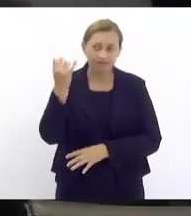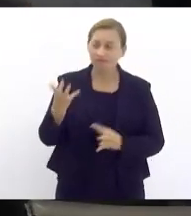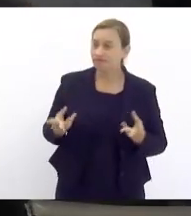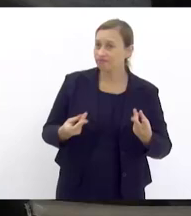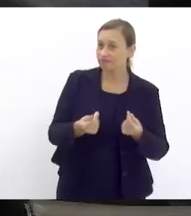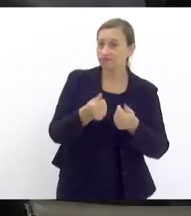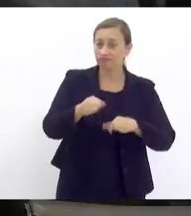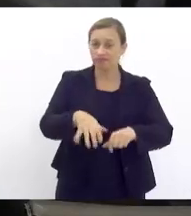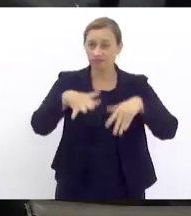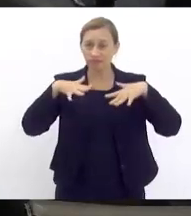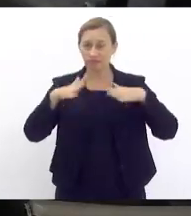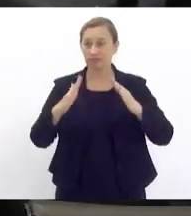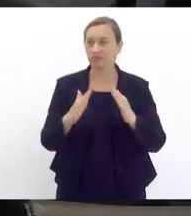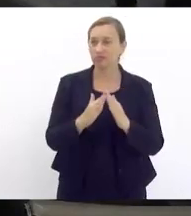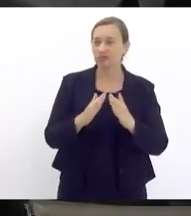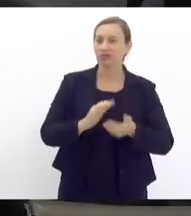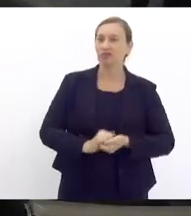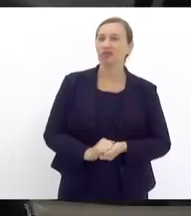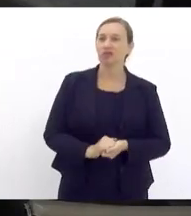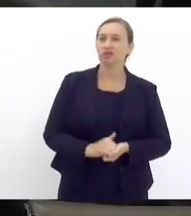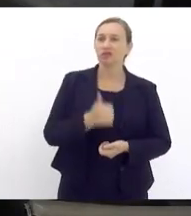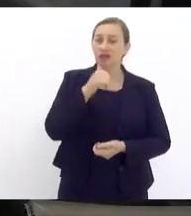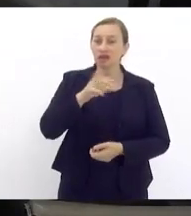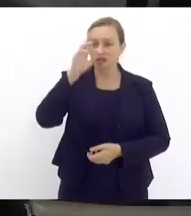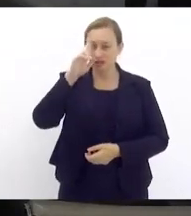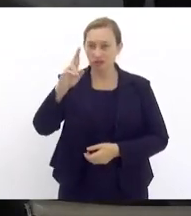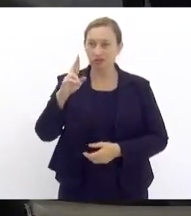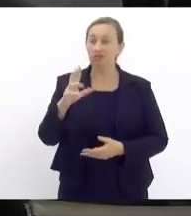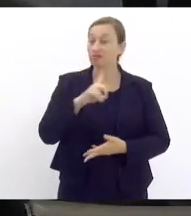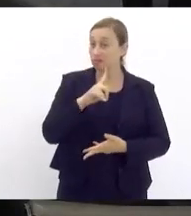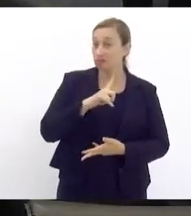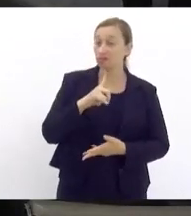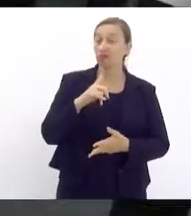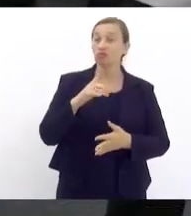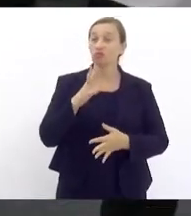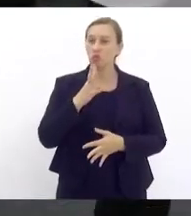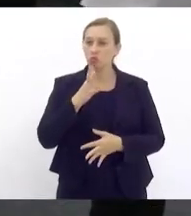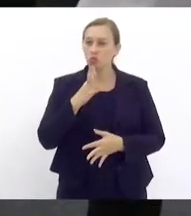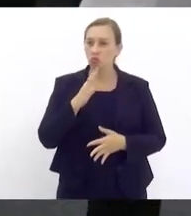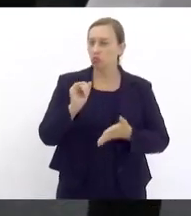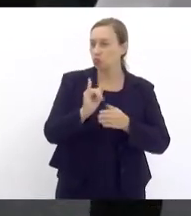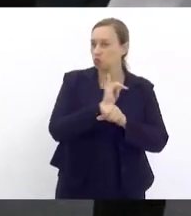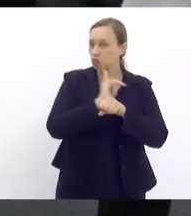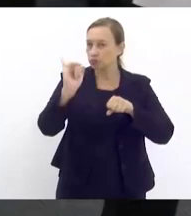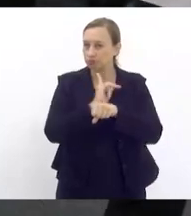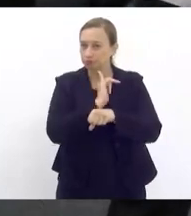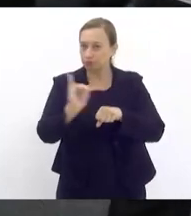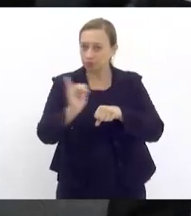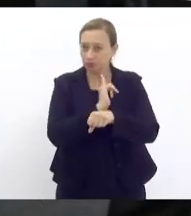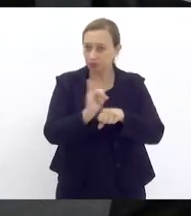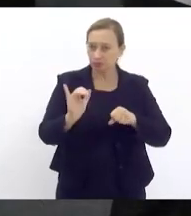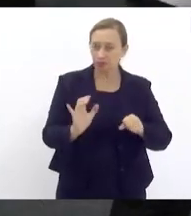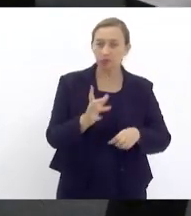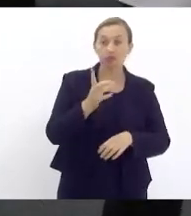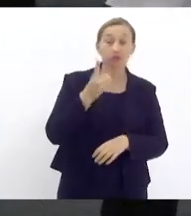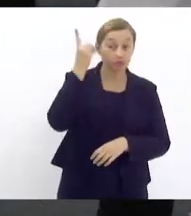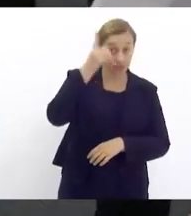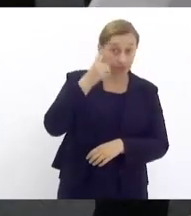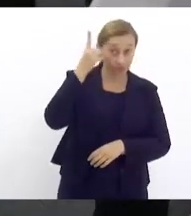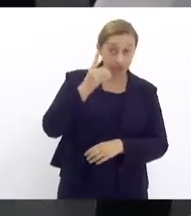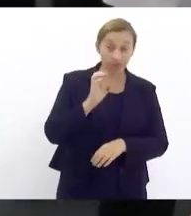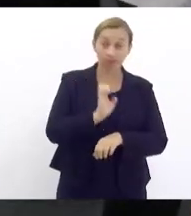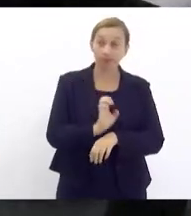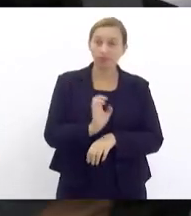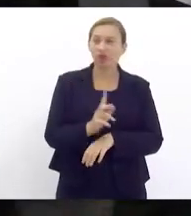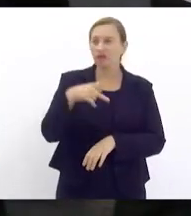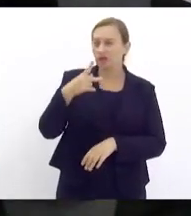do plenário dessa casa e a senhora que tem Total propriedade porque participa de uma articulação de deputados e deputados estaduais trocava